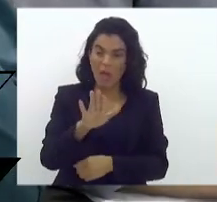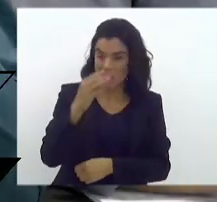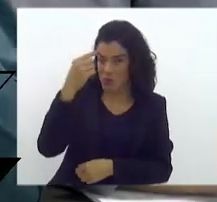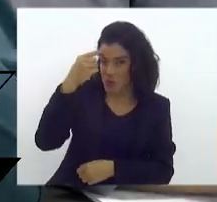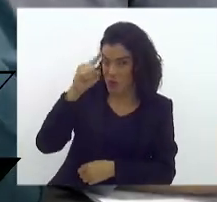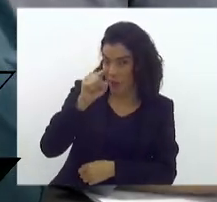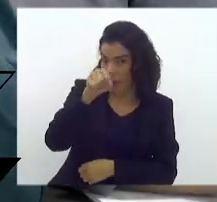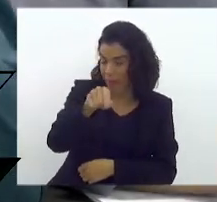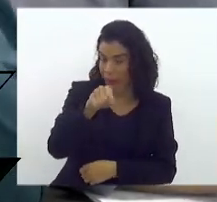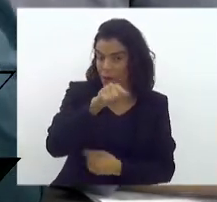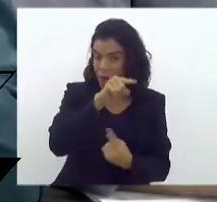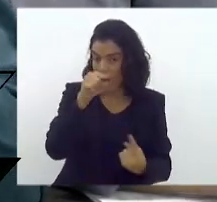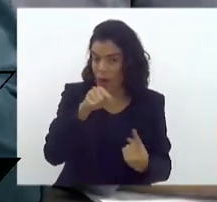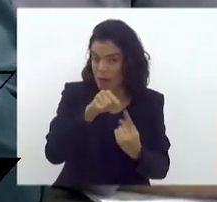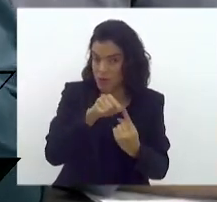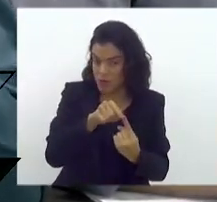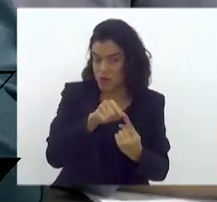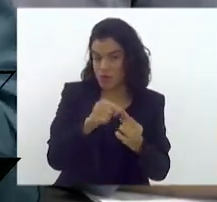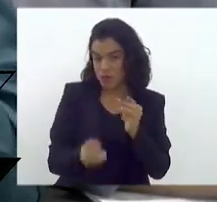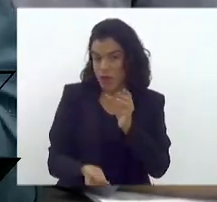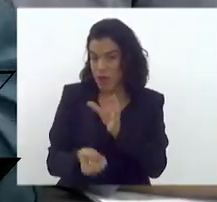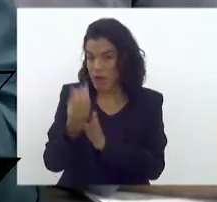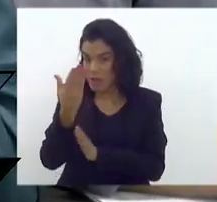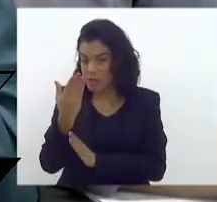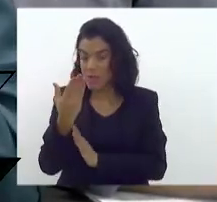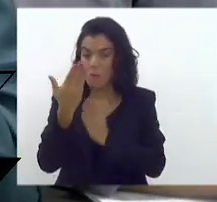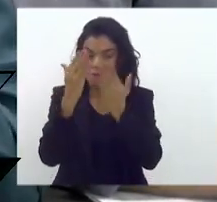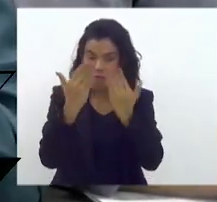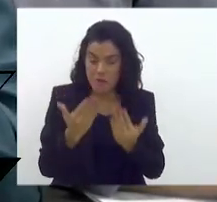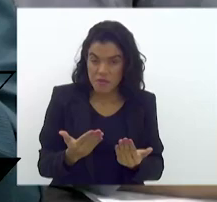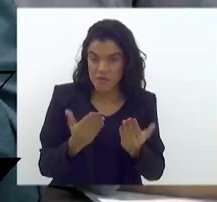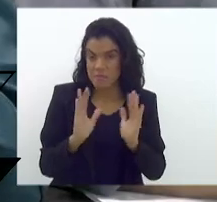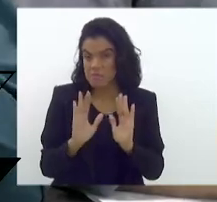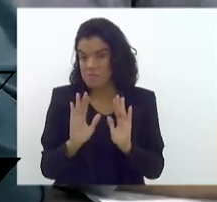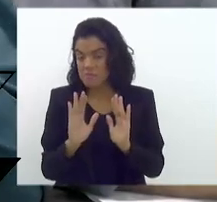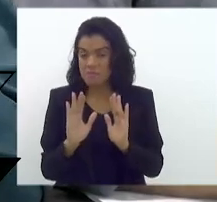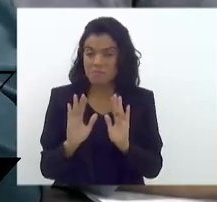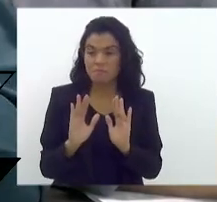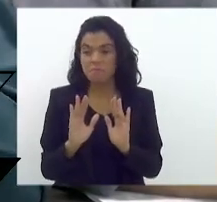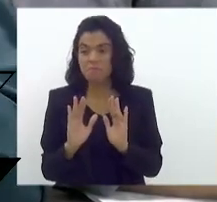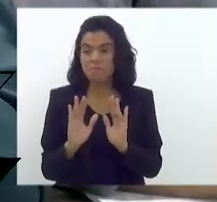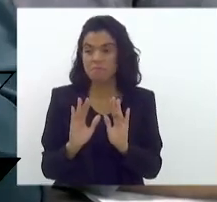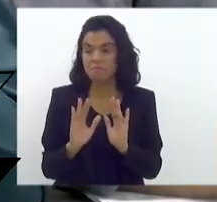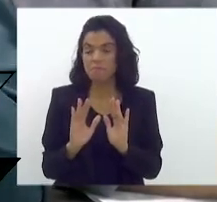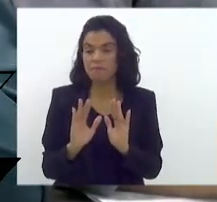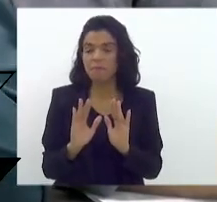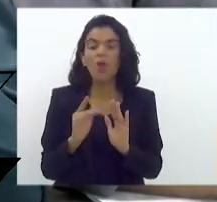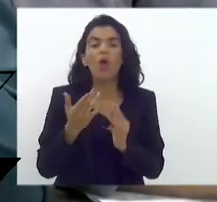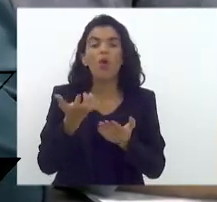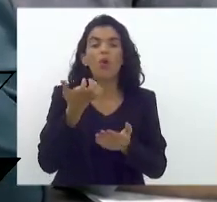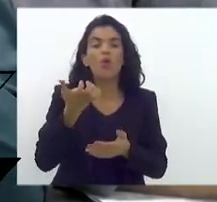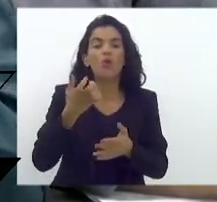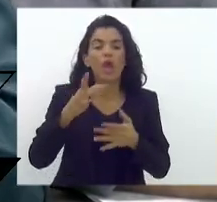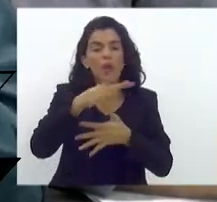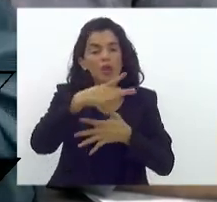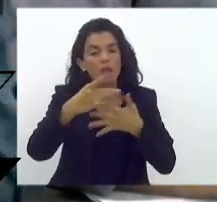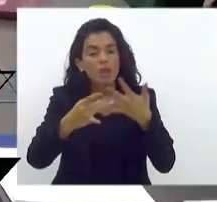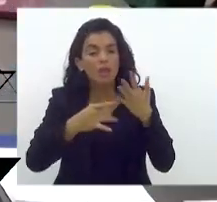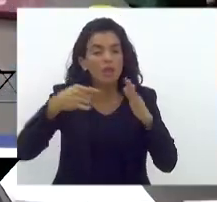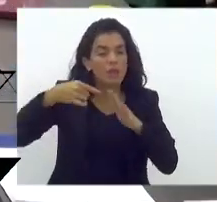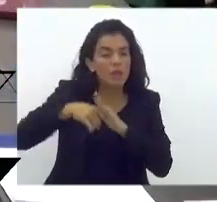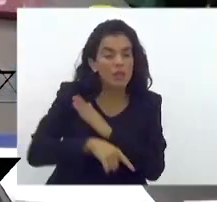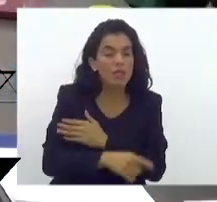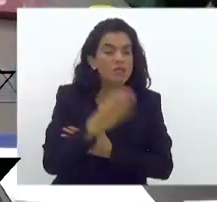o ponto que originou o vosso pedido de vista, era só um esclarecimento. Eu queria aprofundar, mesmo para ver até que